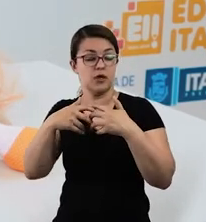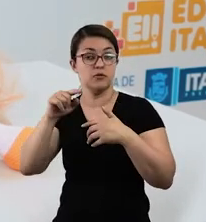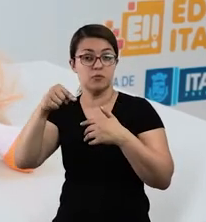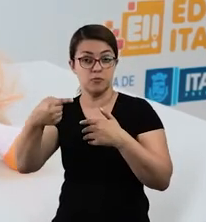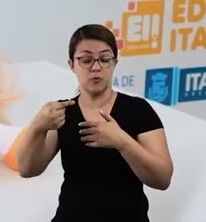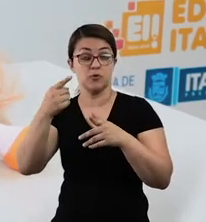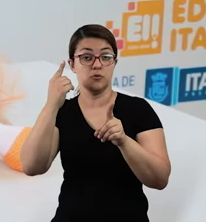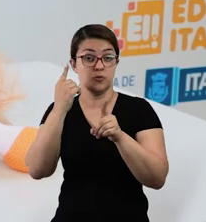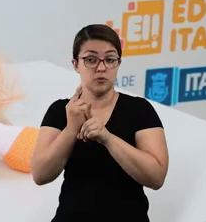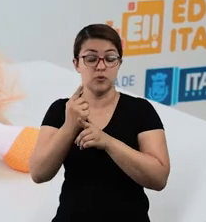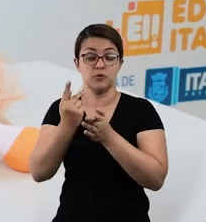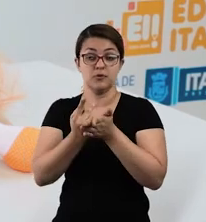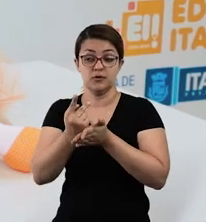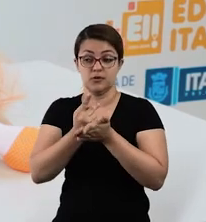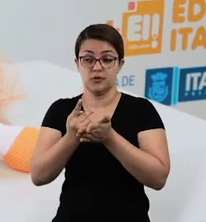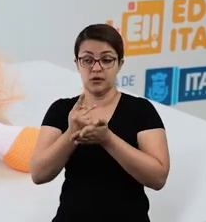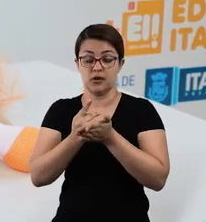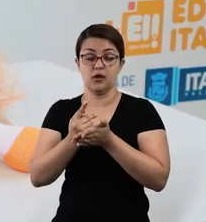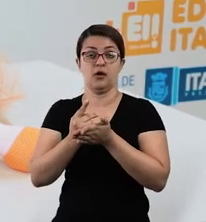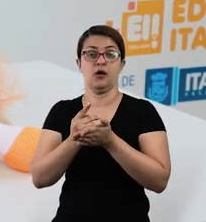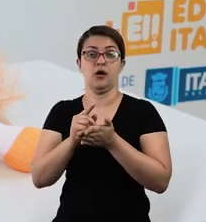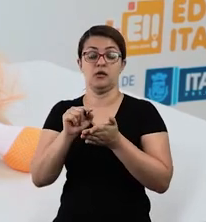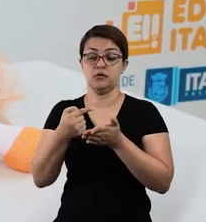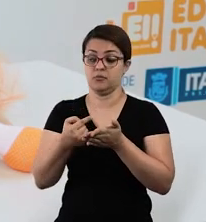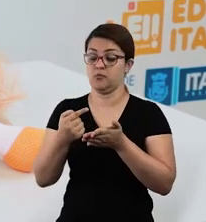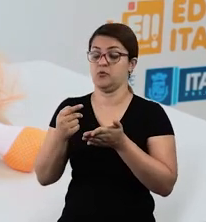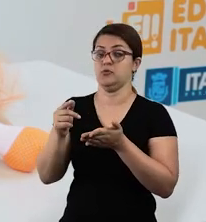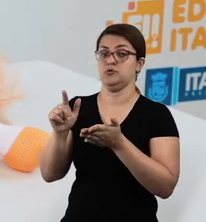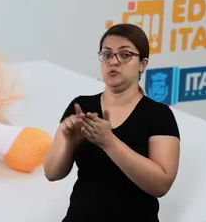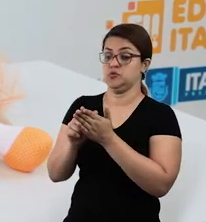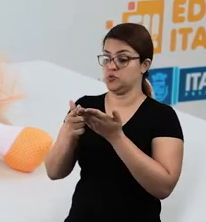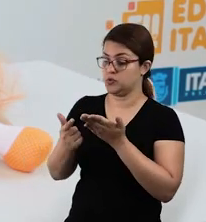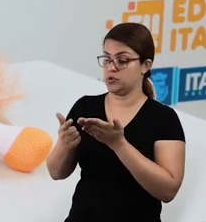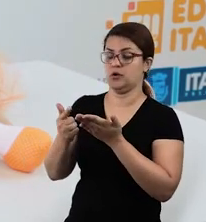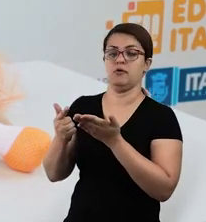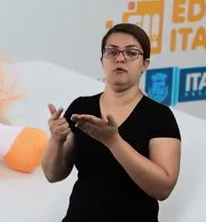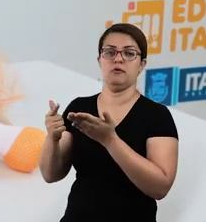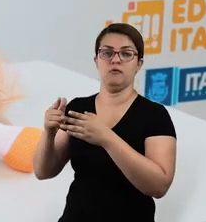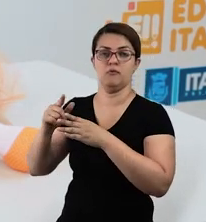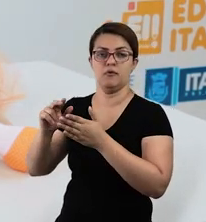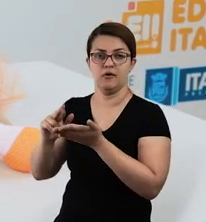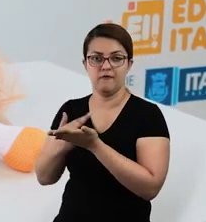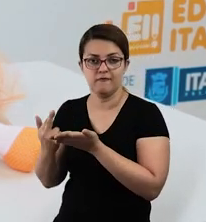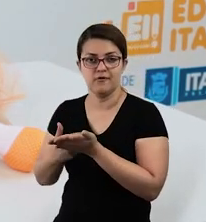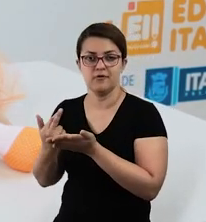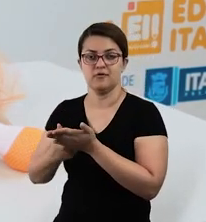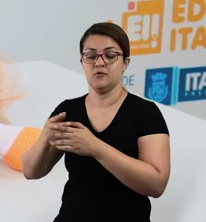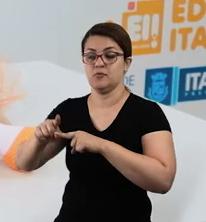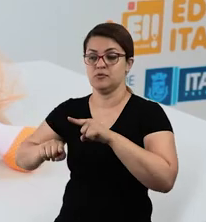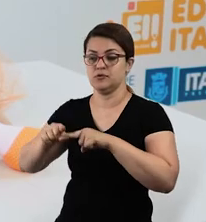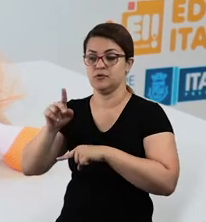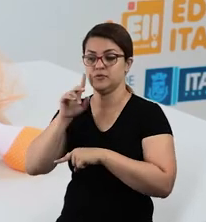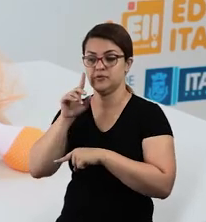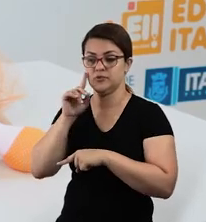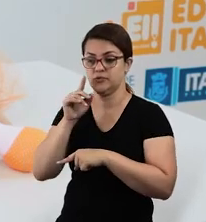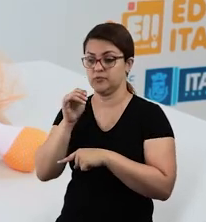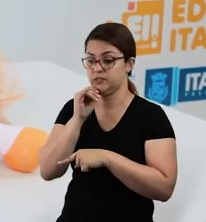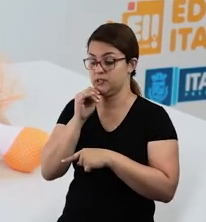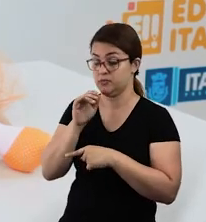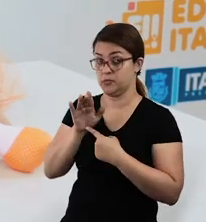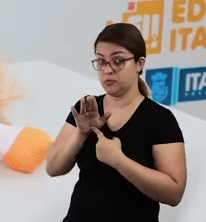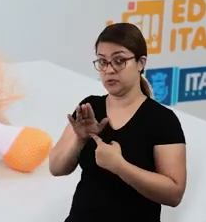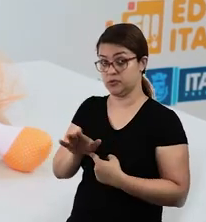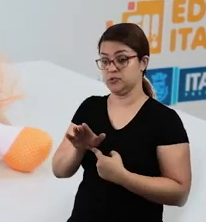Quando você descobrir, você vai desenhar e vai recortar em jornais e revistas objetos do dia a dia. Como, por exemplo,